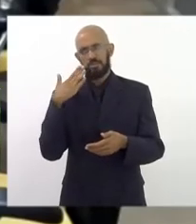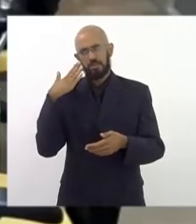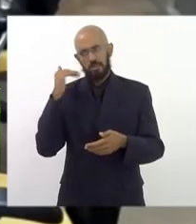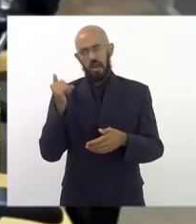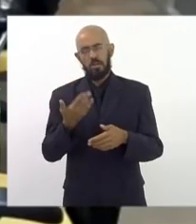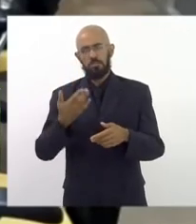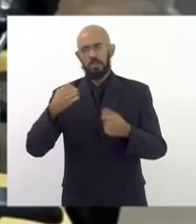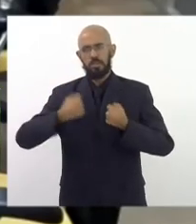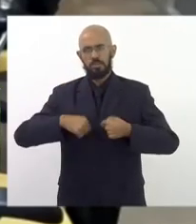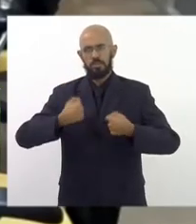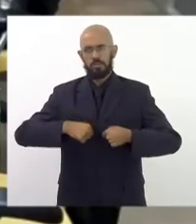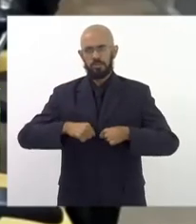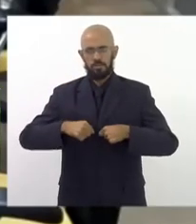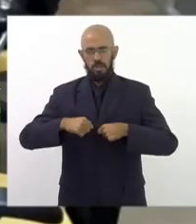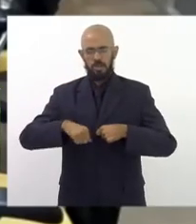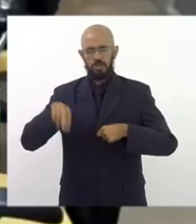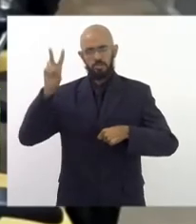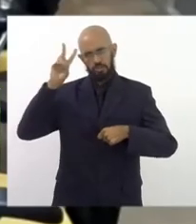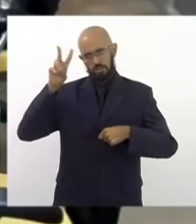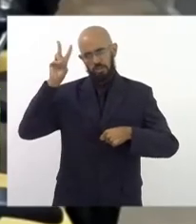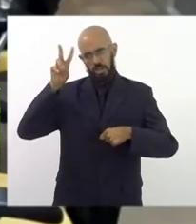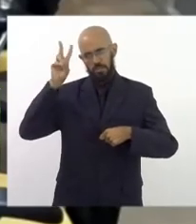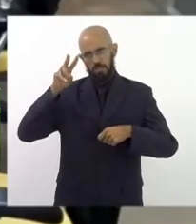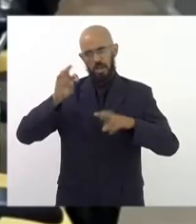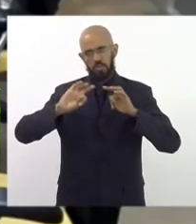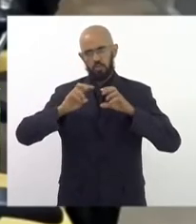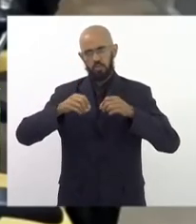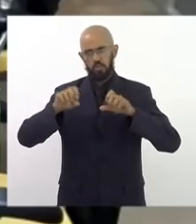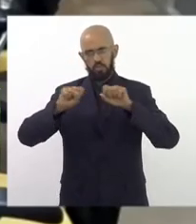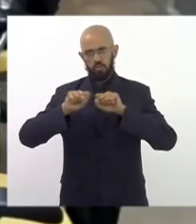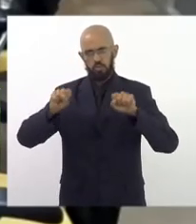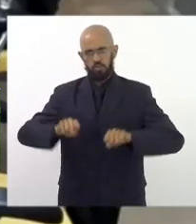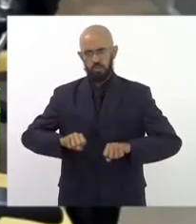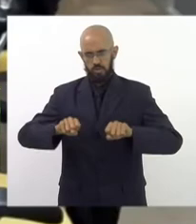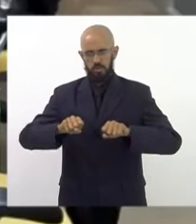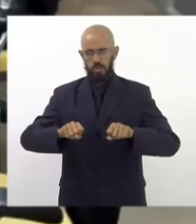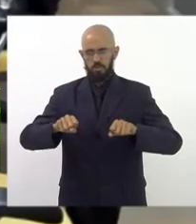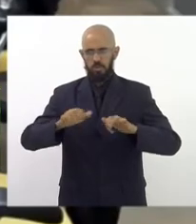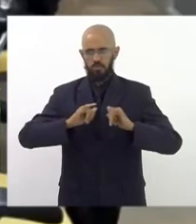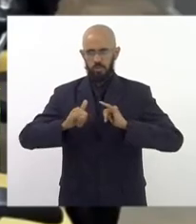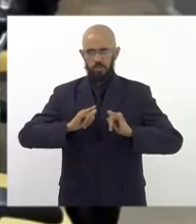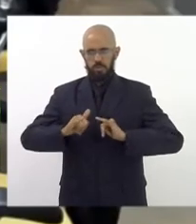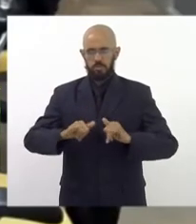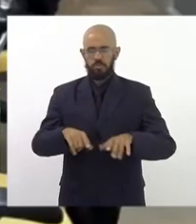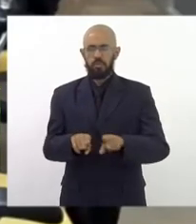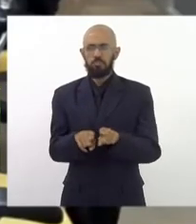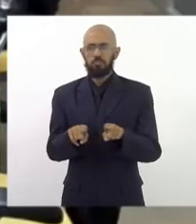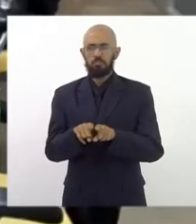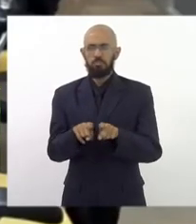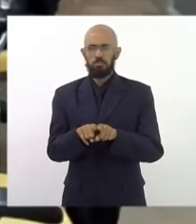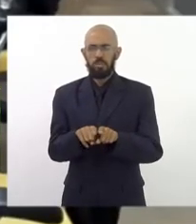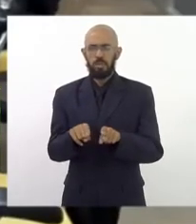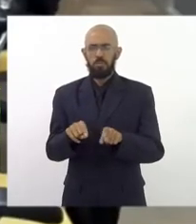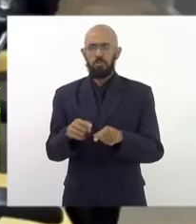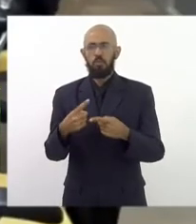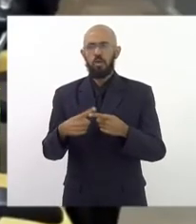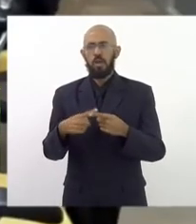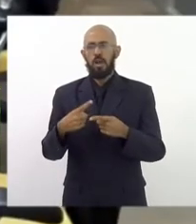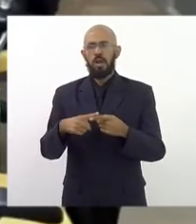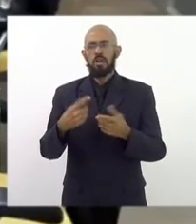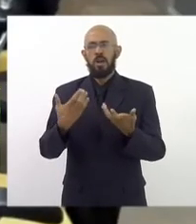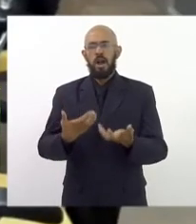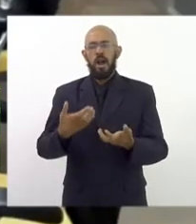de se resgatar a memória do banco de dados, a gente quer que a memória do CID